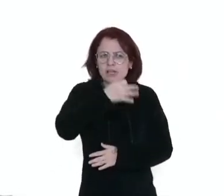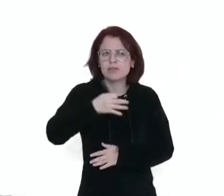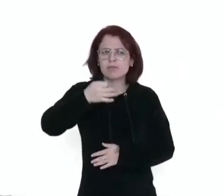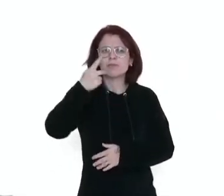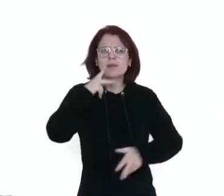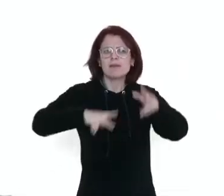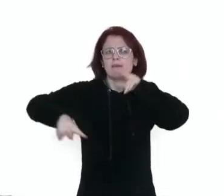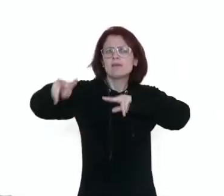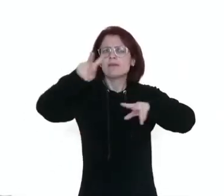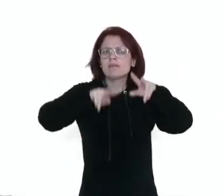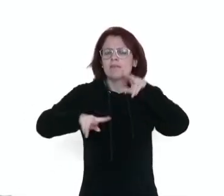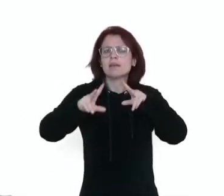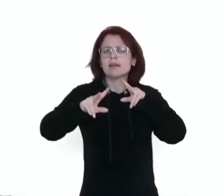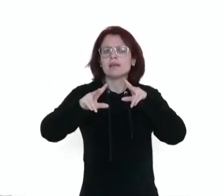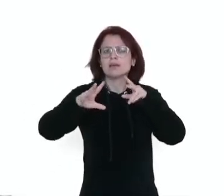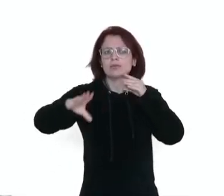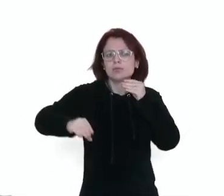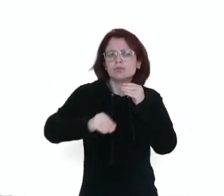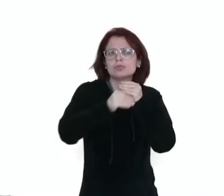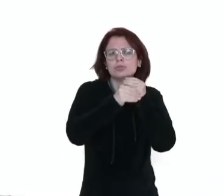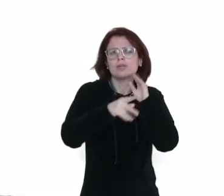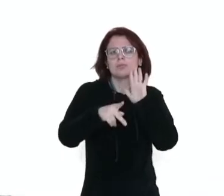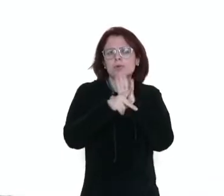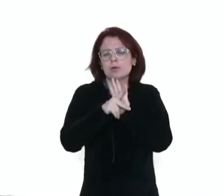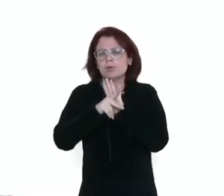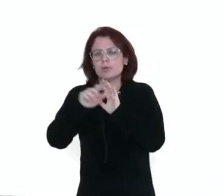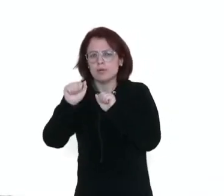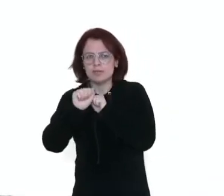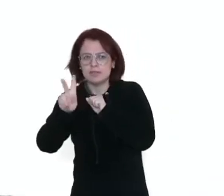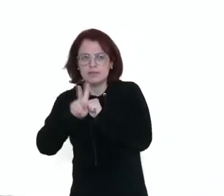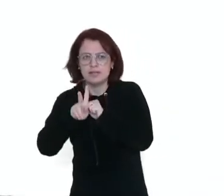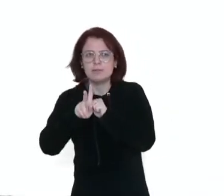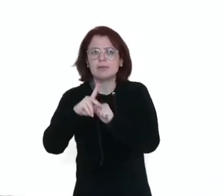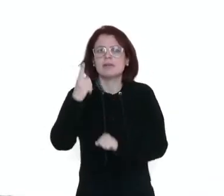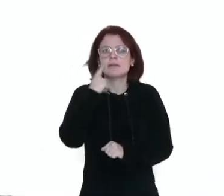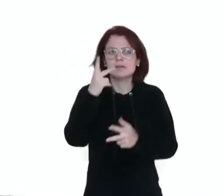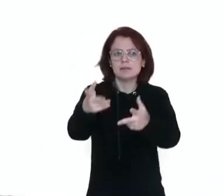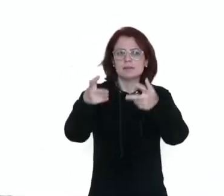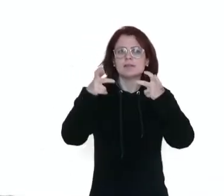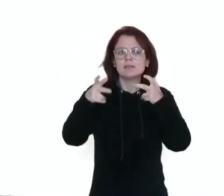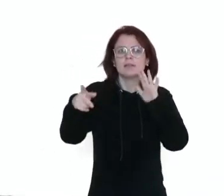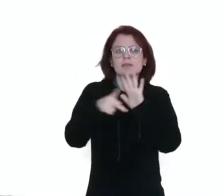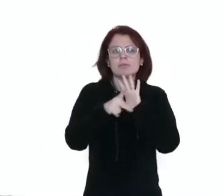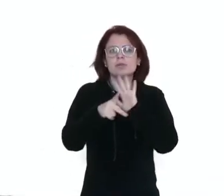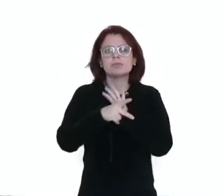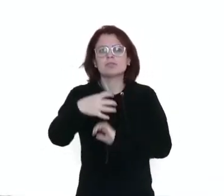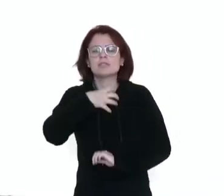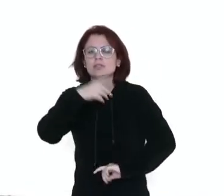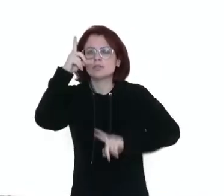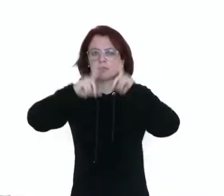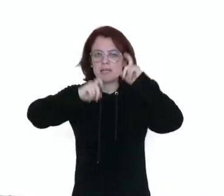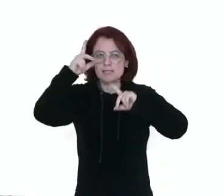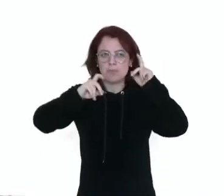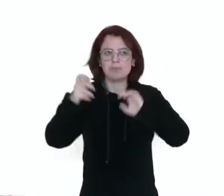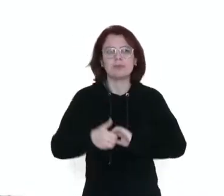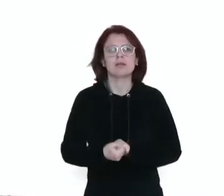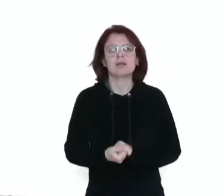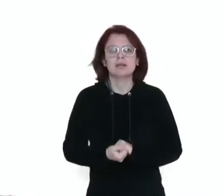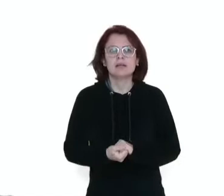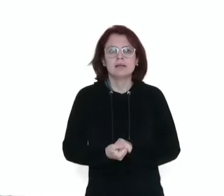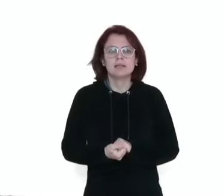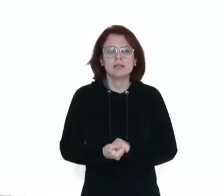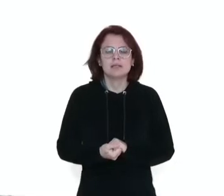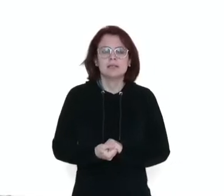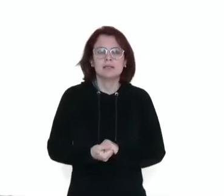rever conjunções e advérbios e reconhecer o efeito de sentido decorrente do uso de expressões. Então,